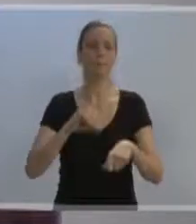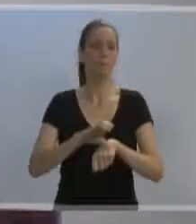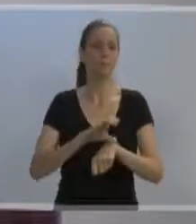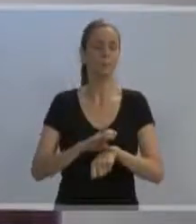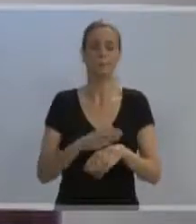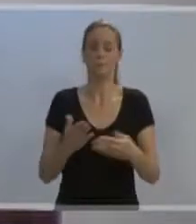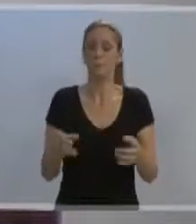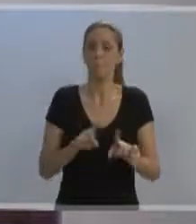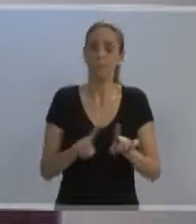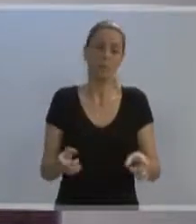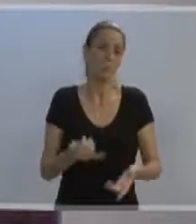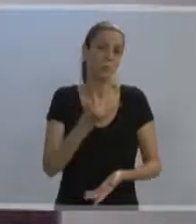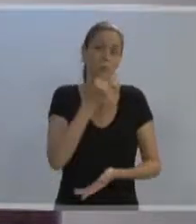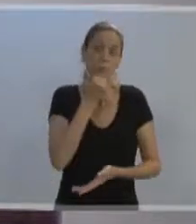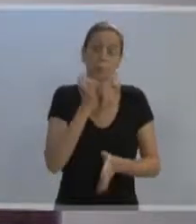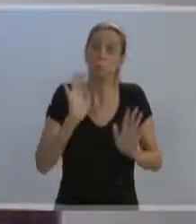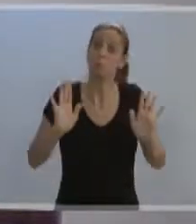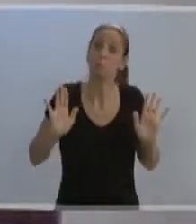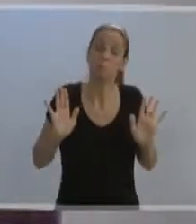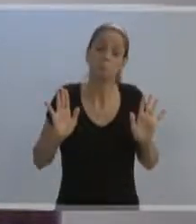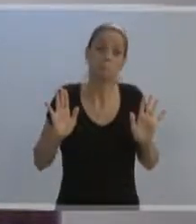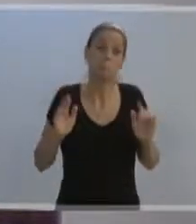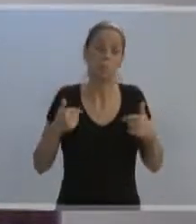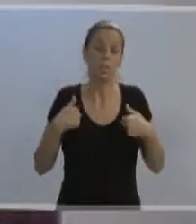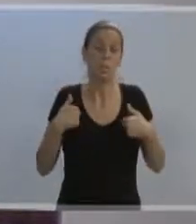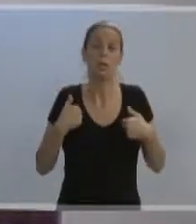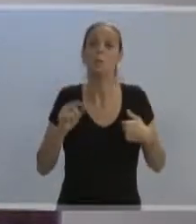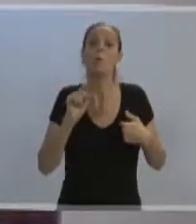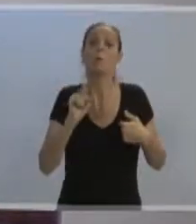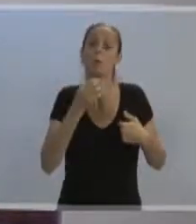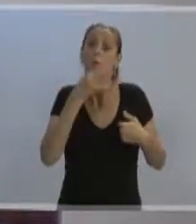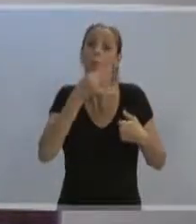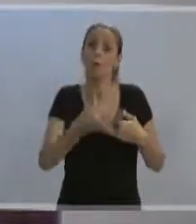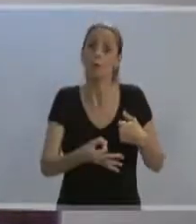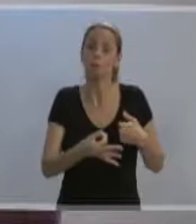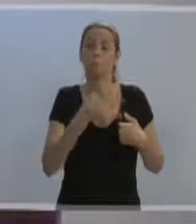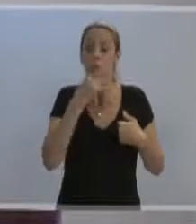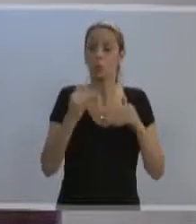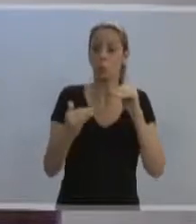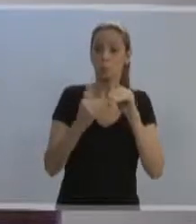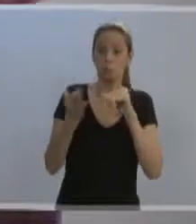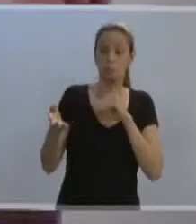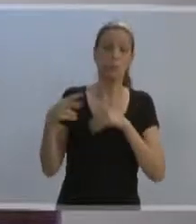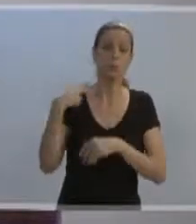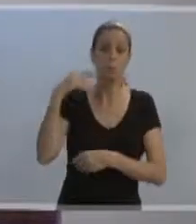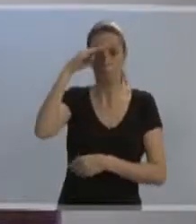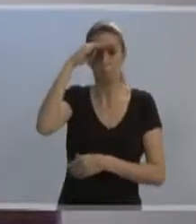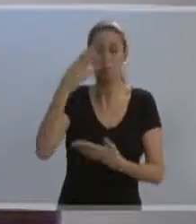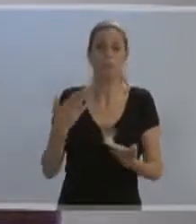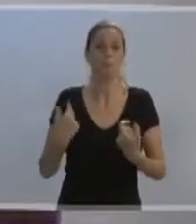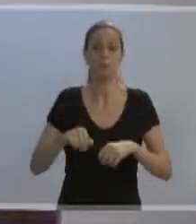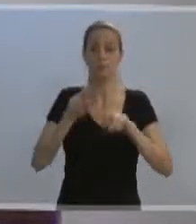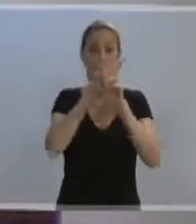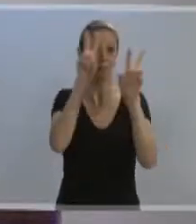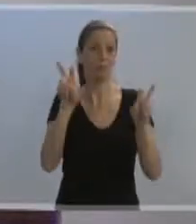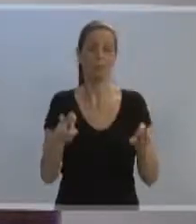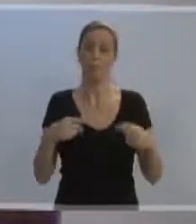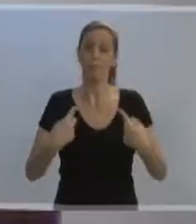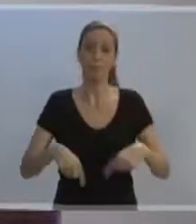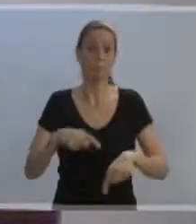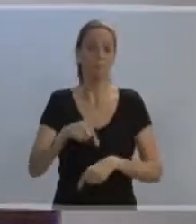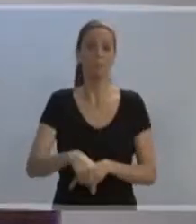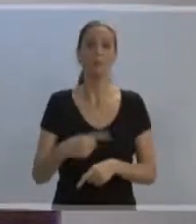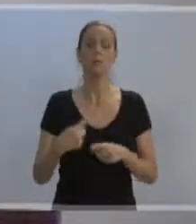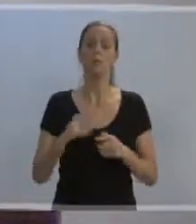sinceramente eu particularmente cheguei ao ponto de ter de concordar com o vereador para que a gente traga esse tema aqui para essa casa porque na conversa